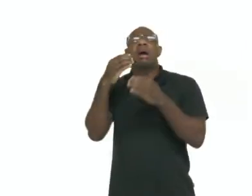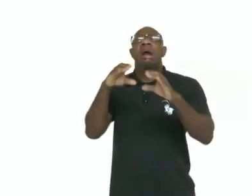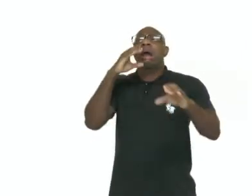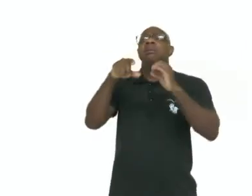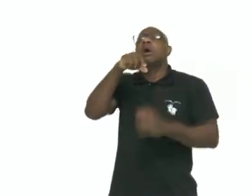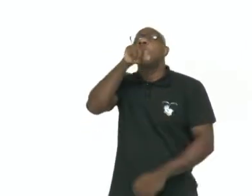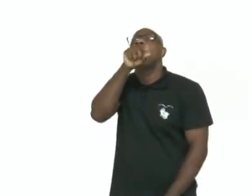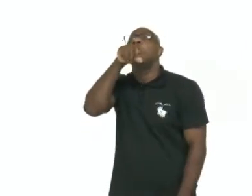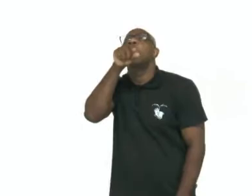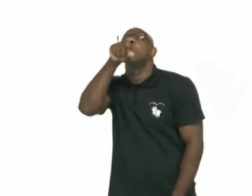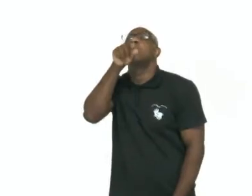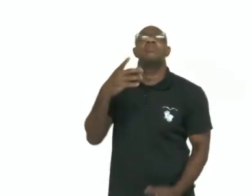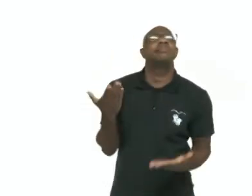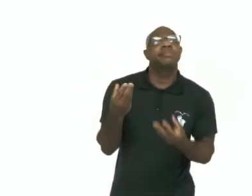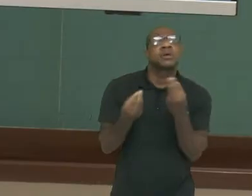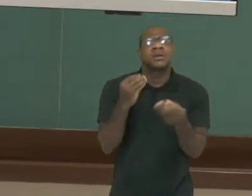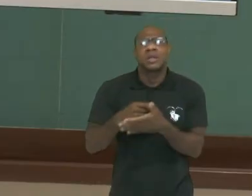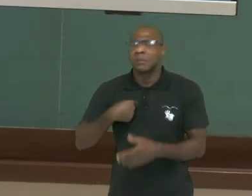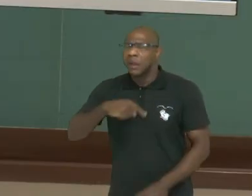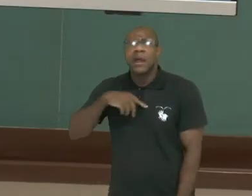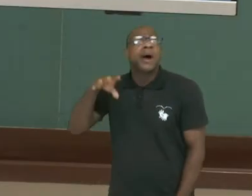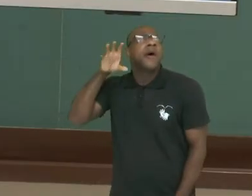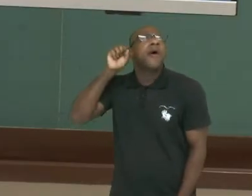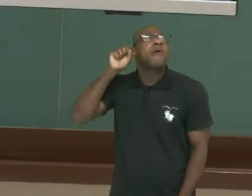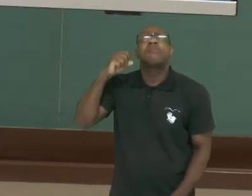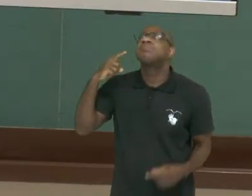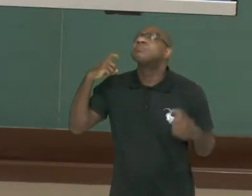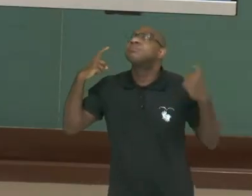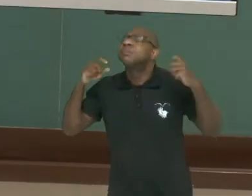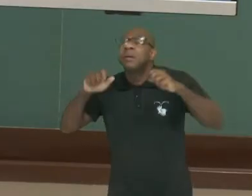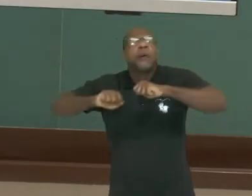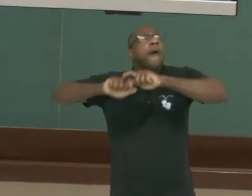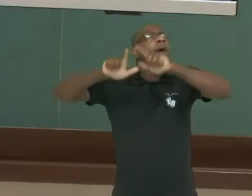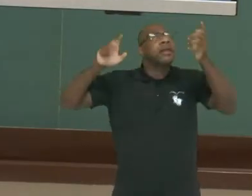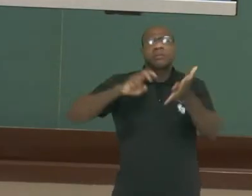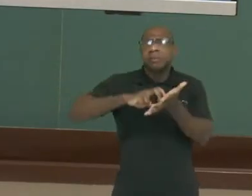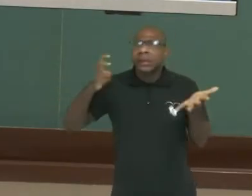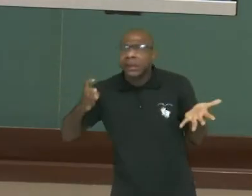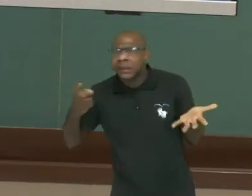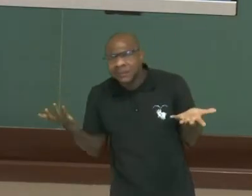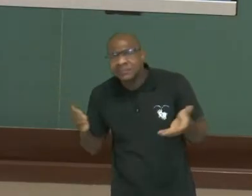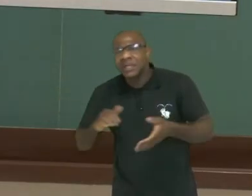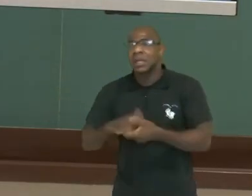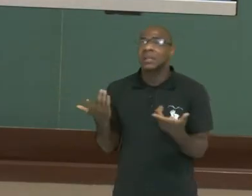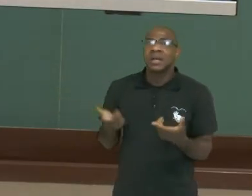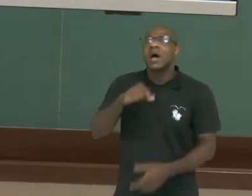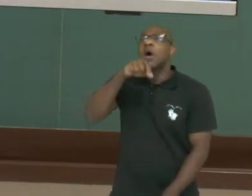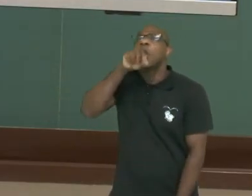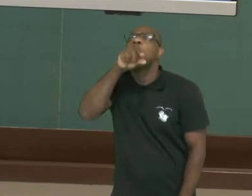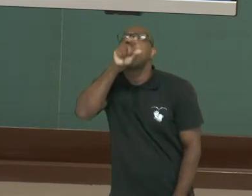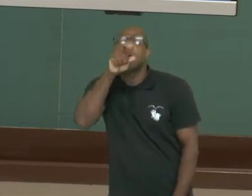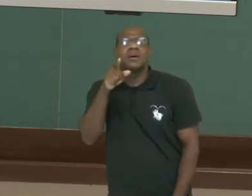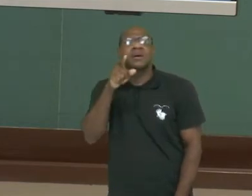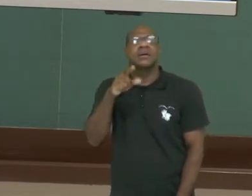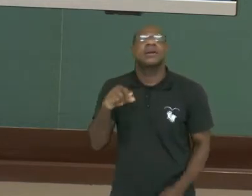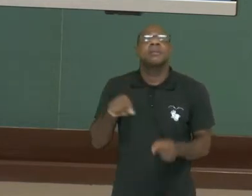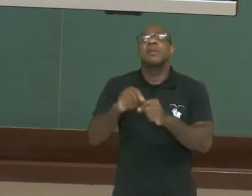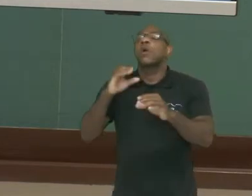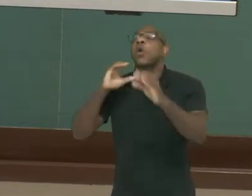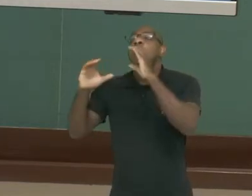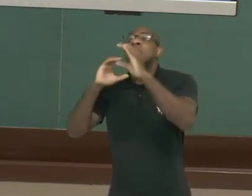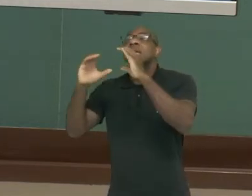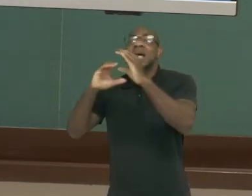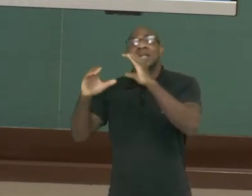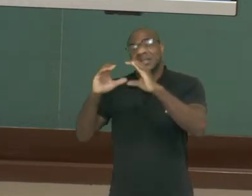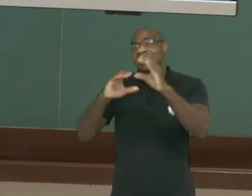para me acordar de manhã? Não, né? Então o canto das aves é utilizado ali para a